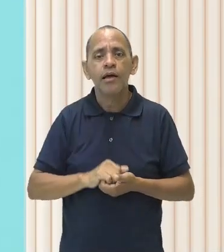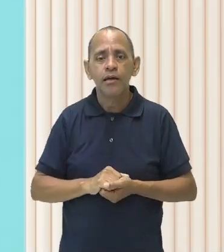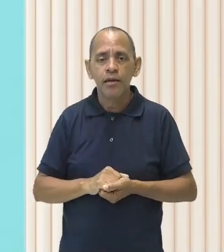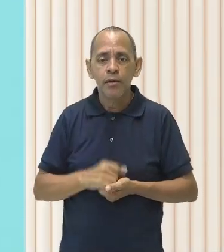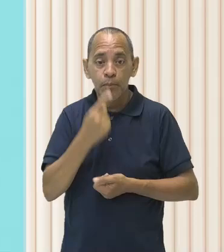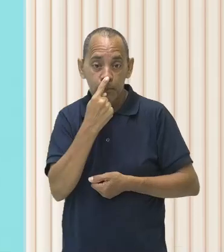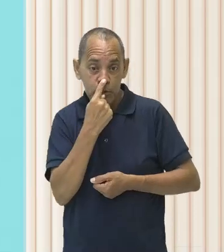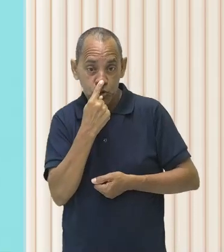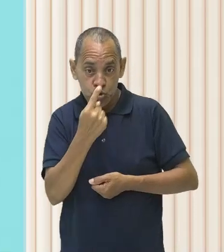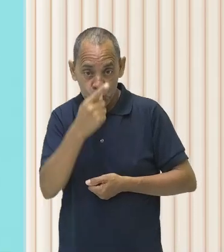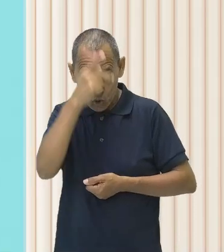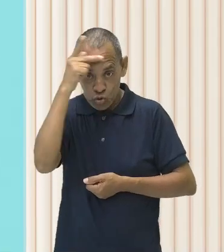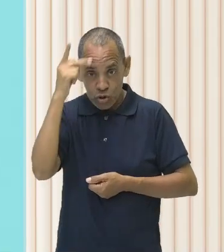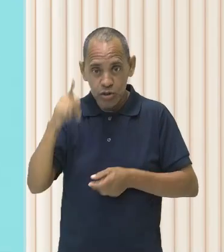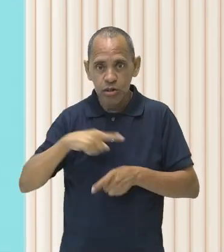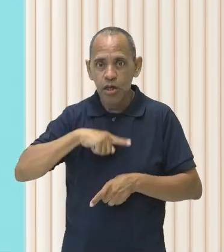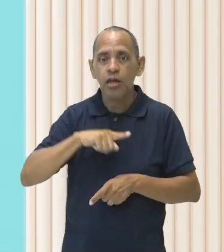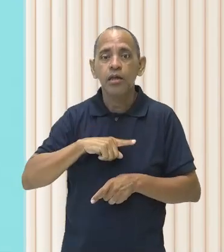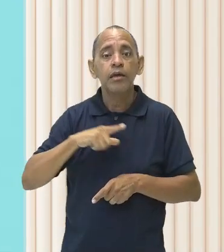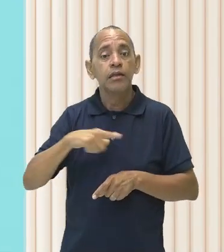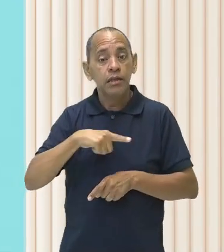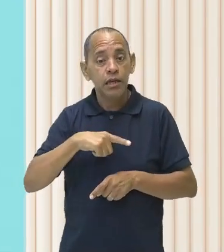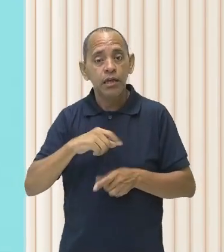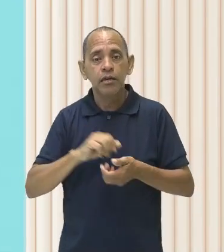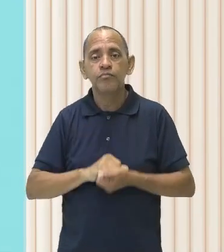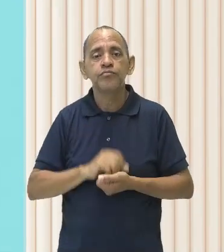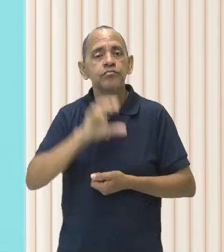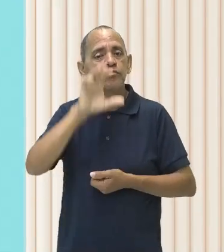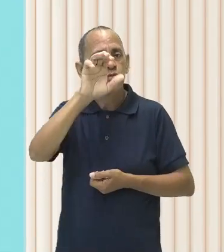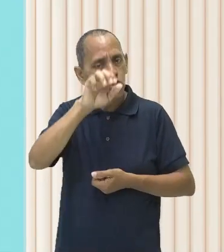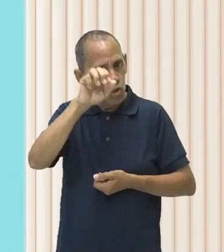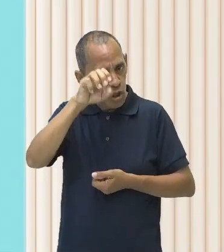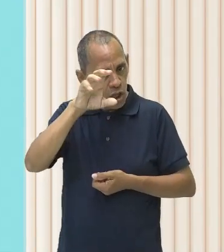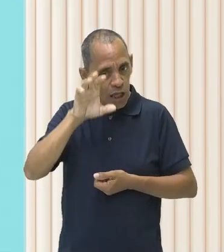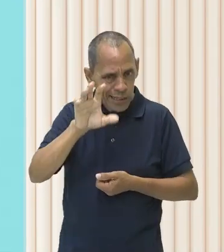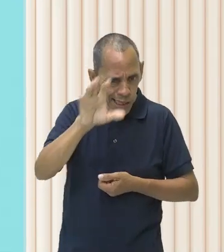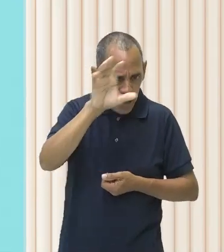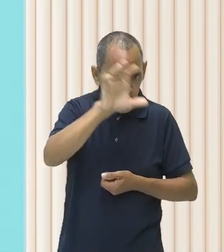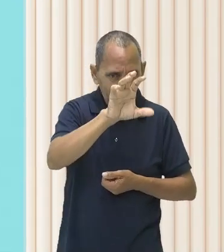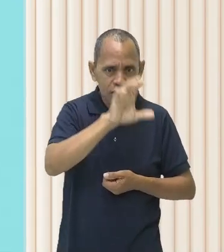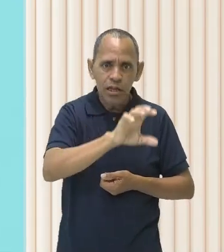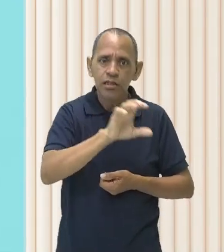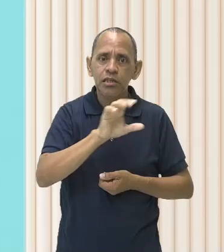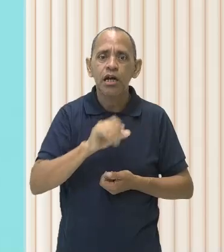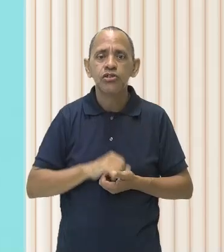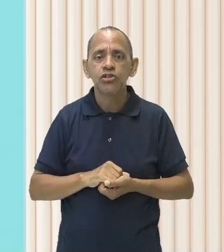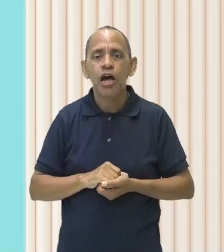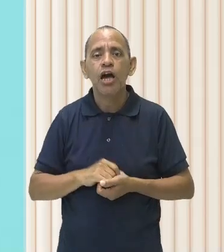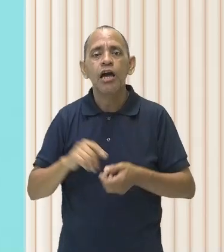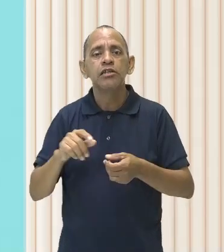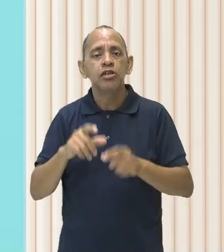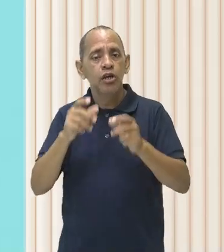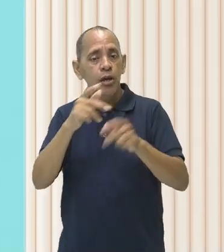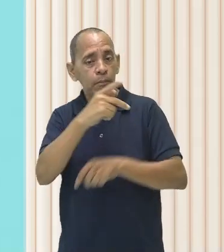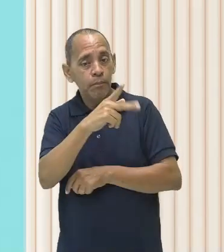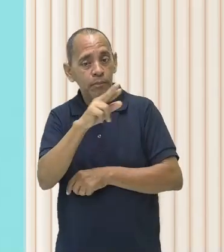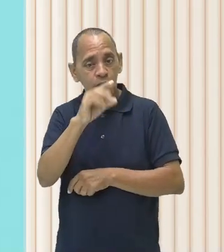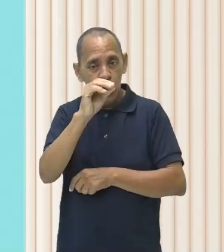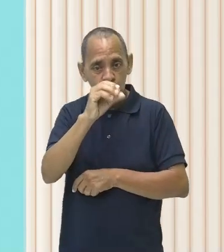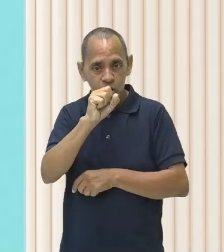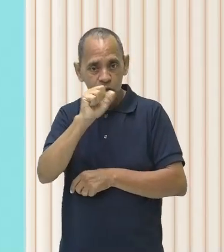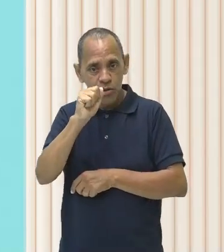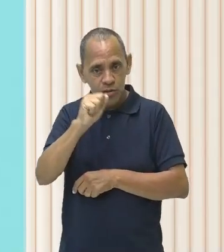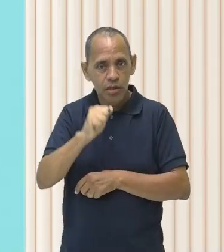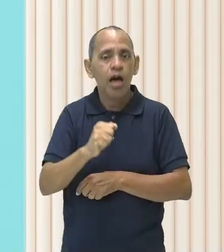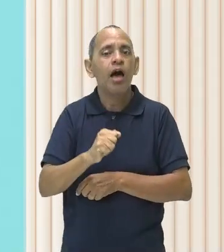questão do lado regional, mostra a questão de uma prosa intimista, porque mostra ali um lado